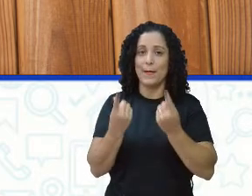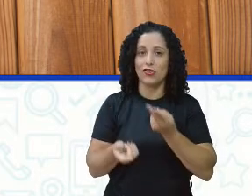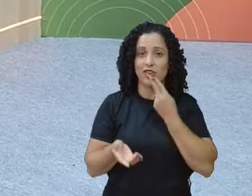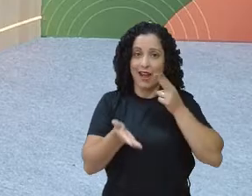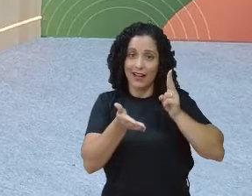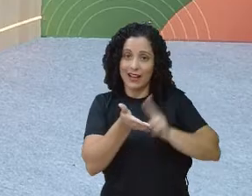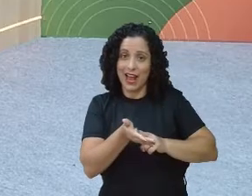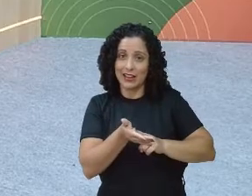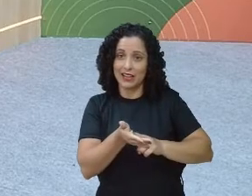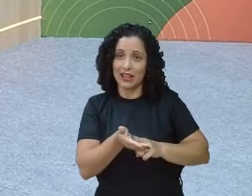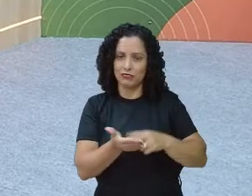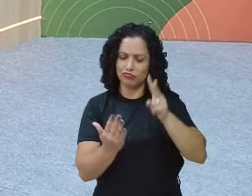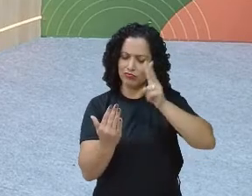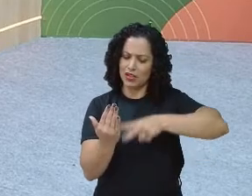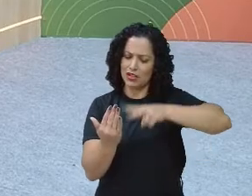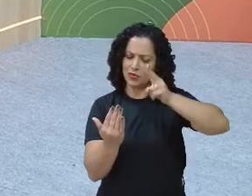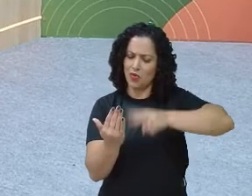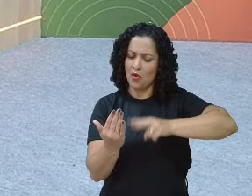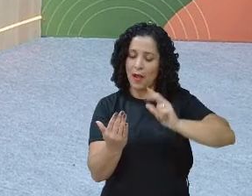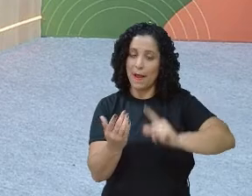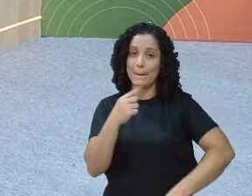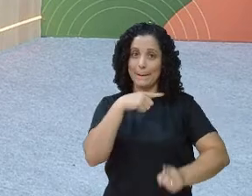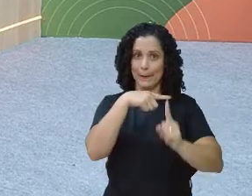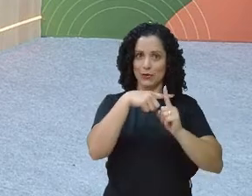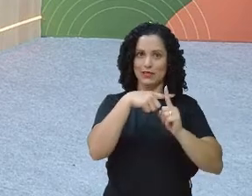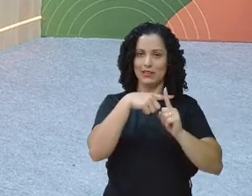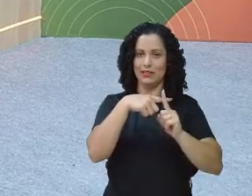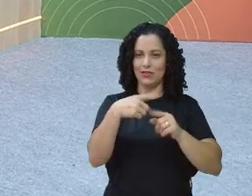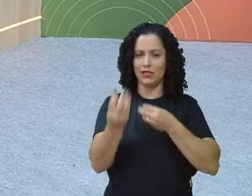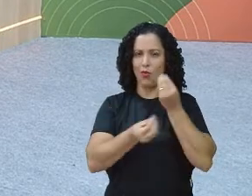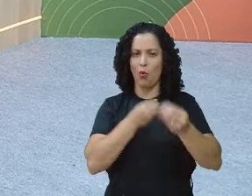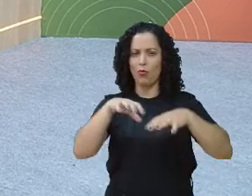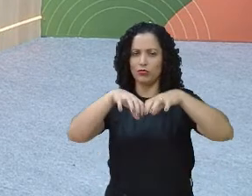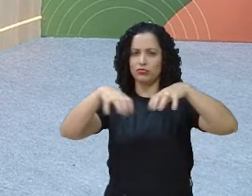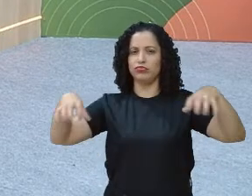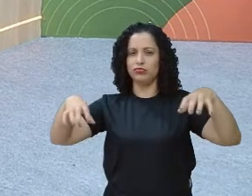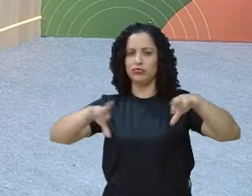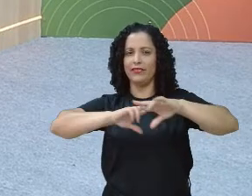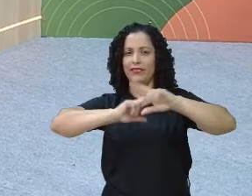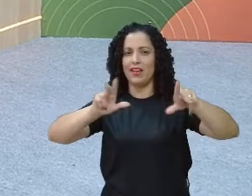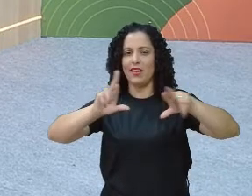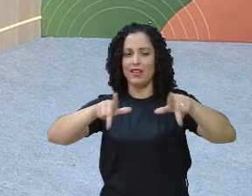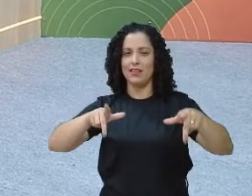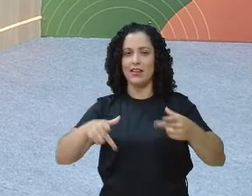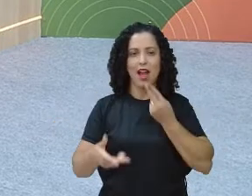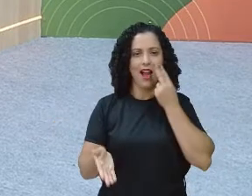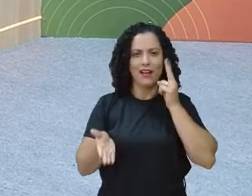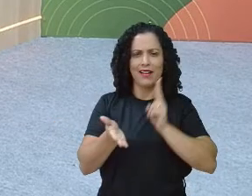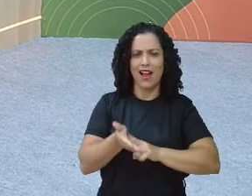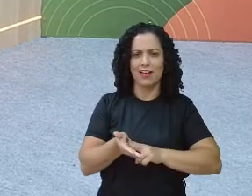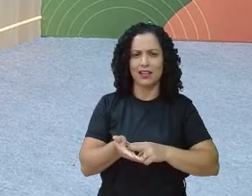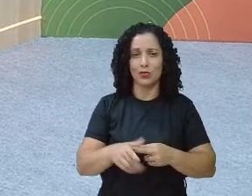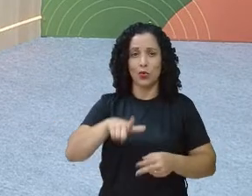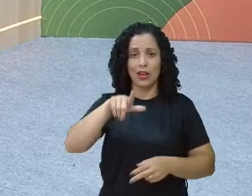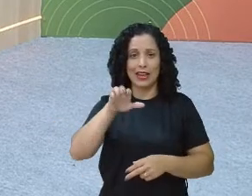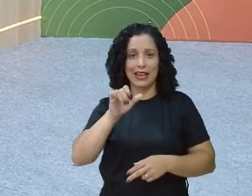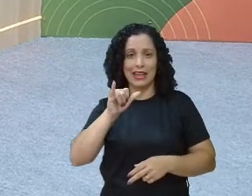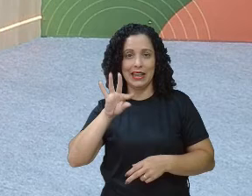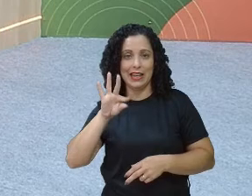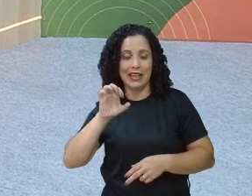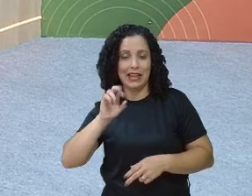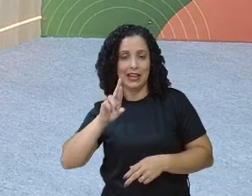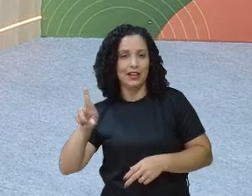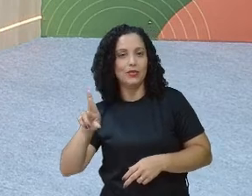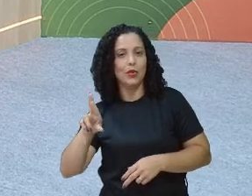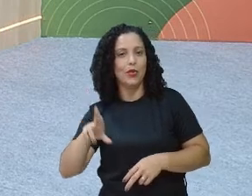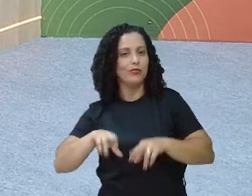positiva, né? Então vamos lá, vamos ver como a gente conceitua a carta do leitor. O que é a carta do leitor? Eu já sei que a